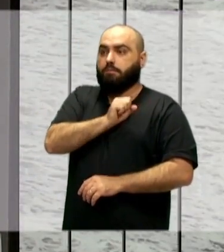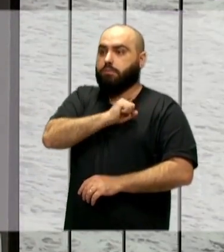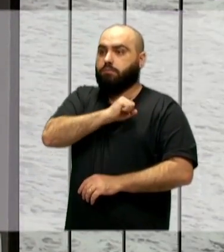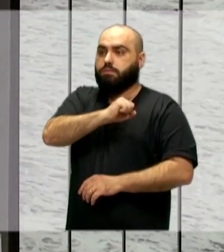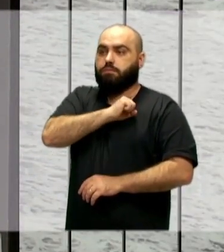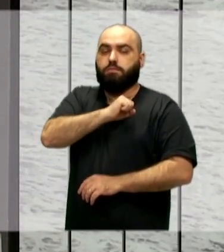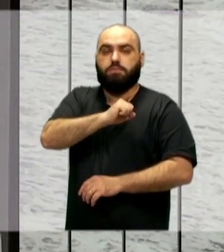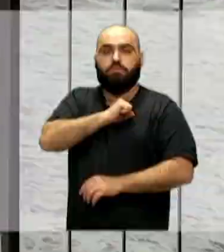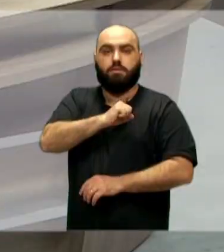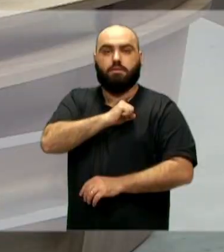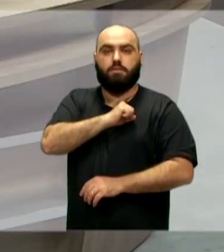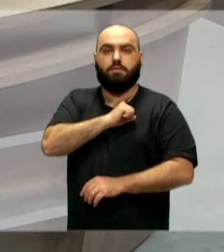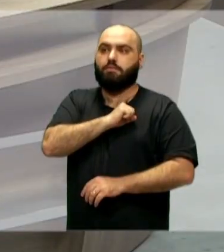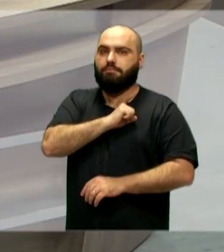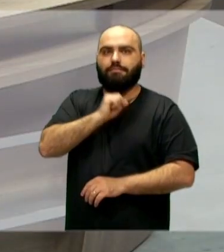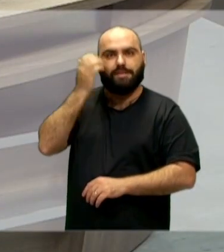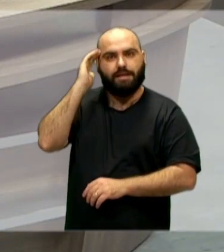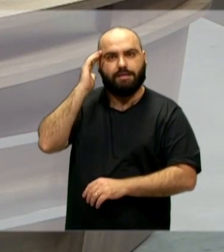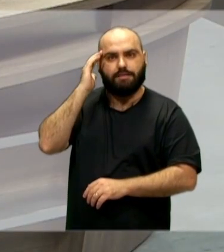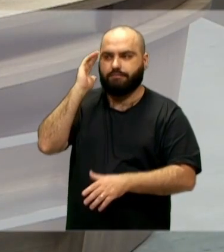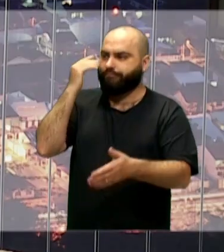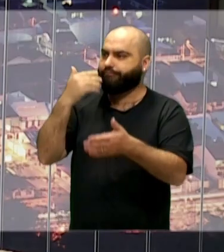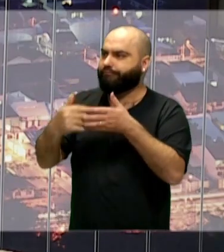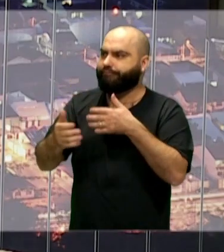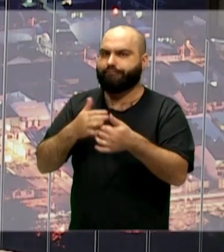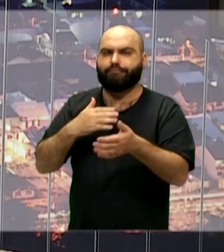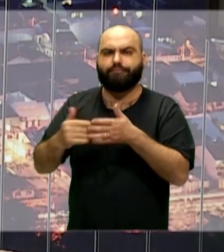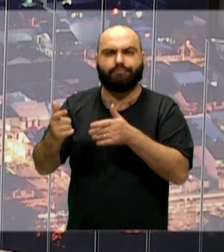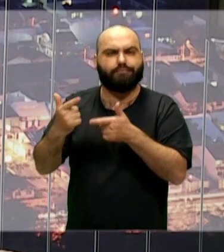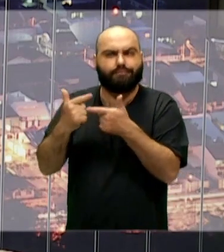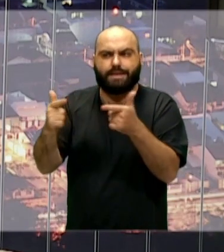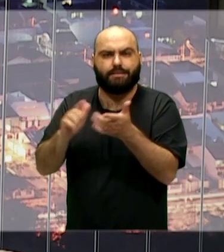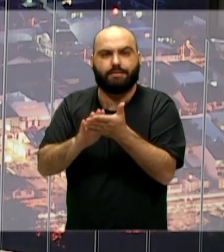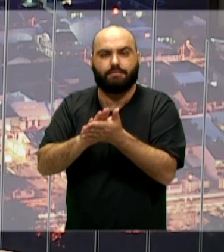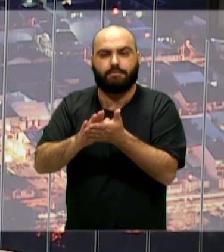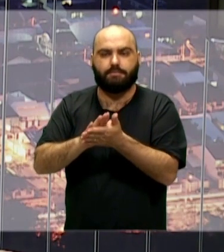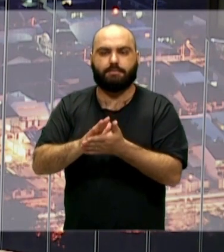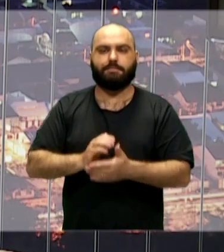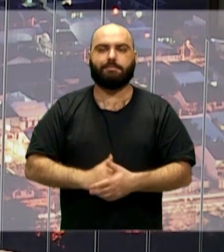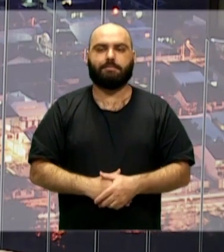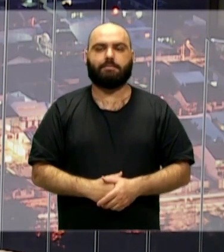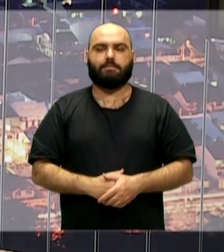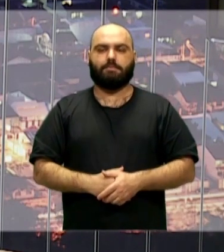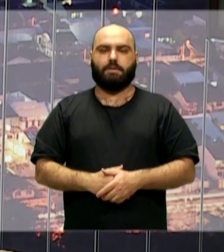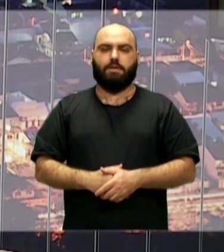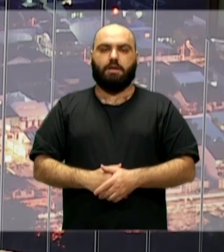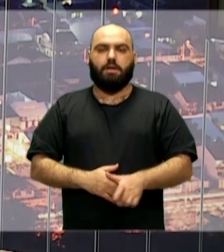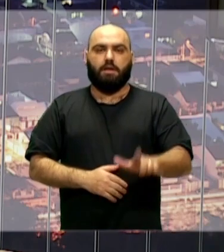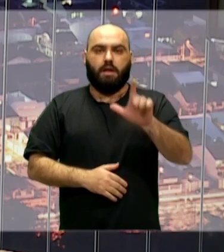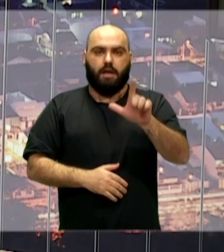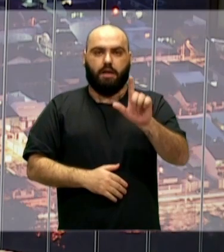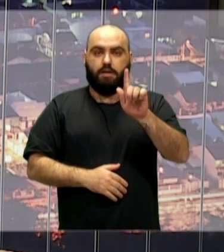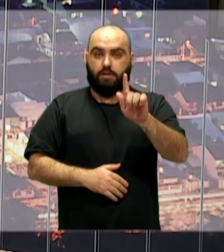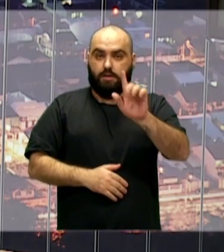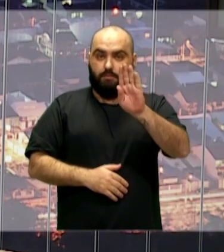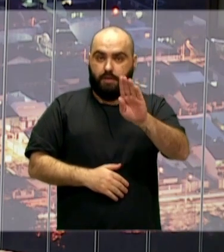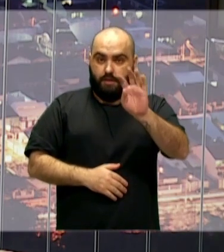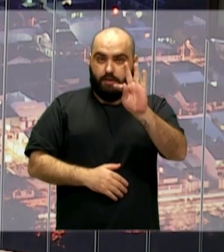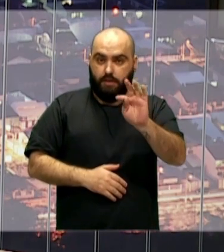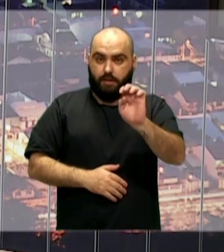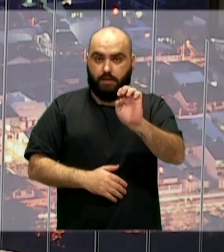na frente do espelho. E também, como né, tem nas letras todas, né,